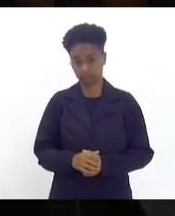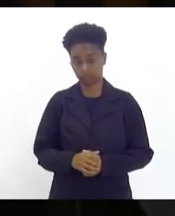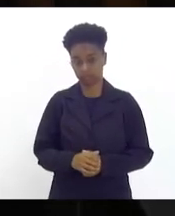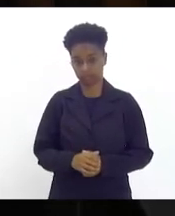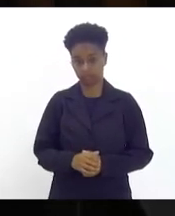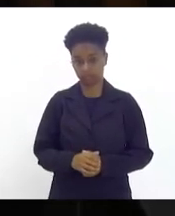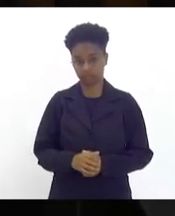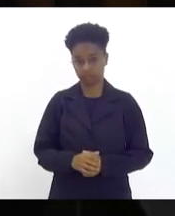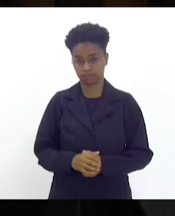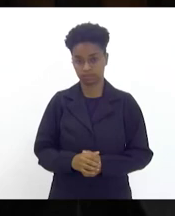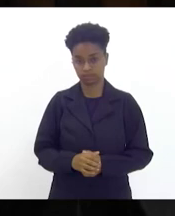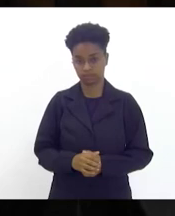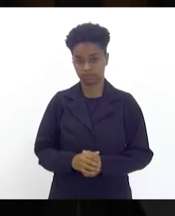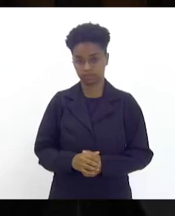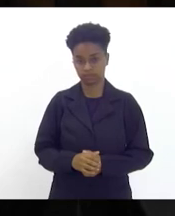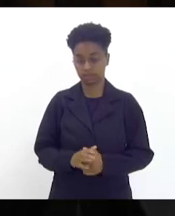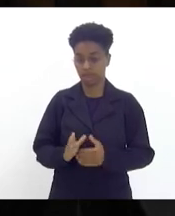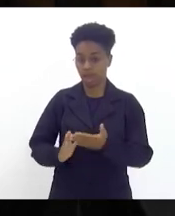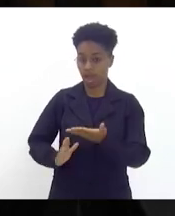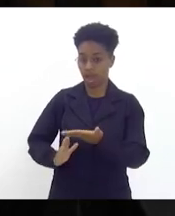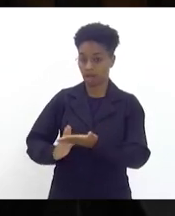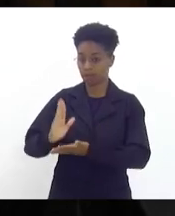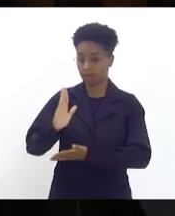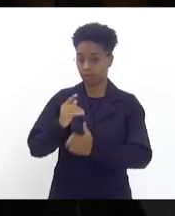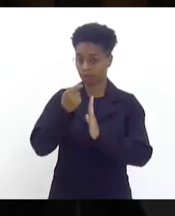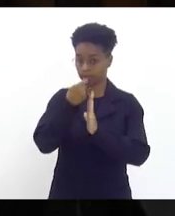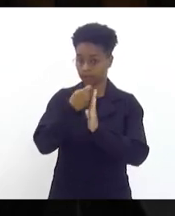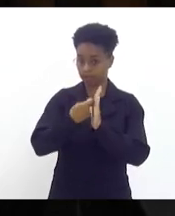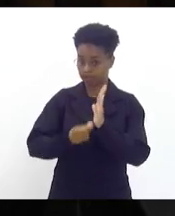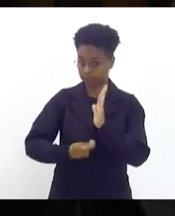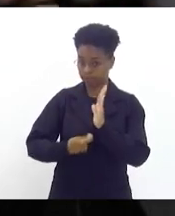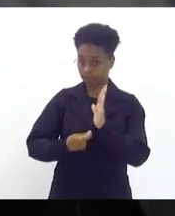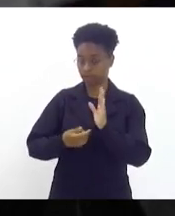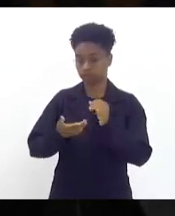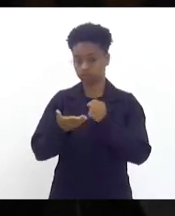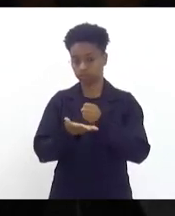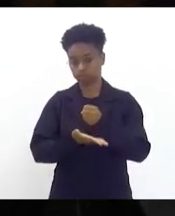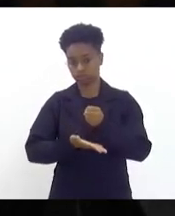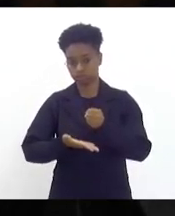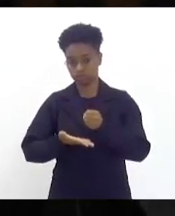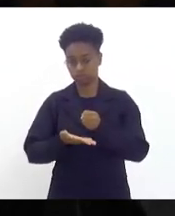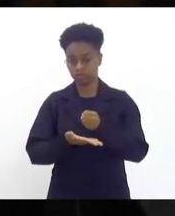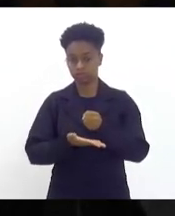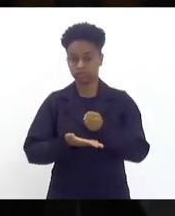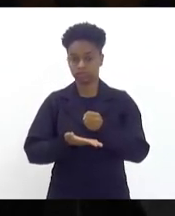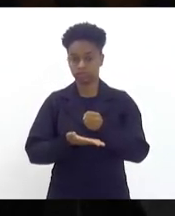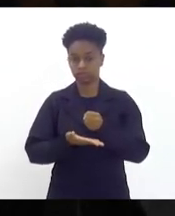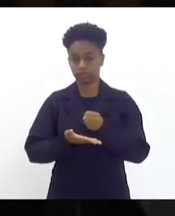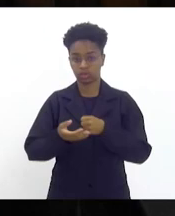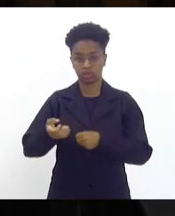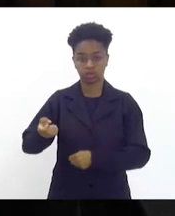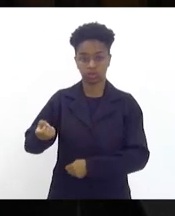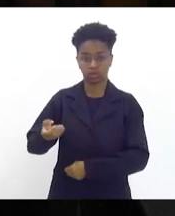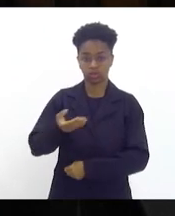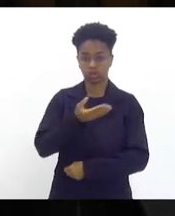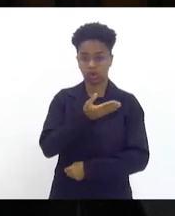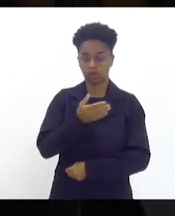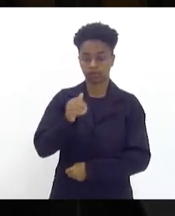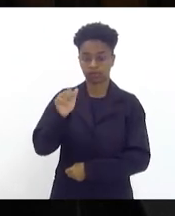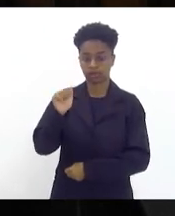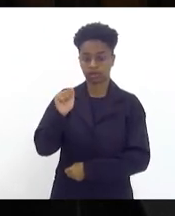foi aprovado o texto base do novo acabou